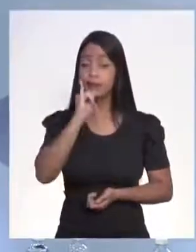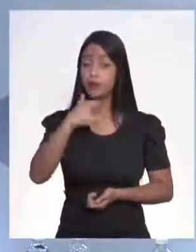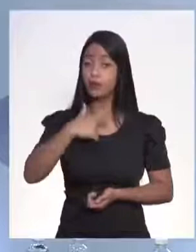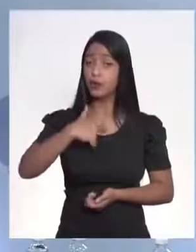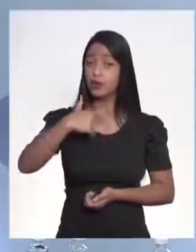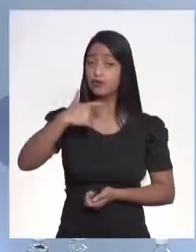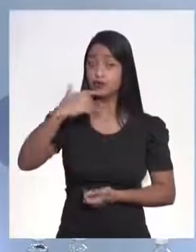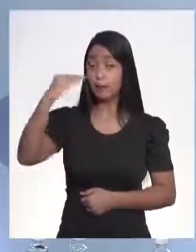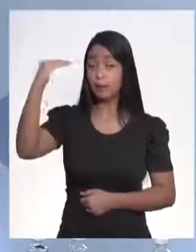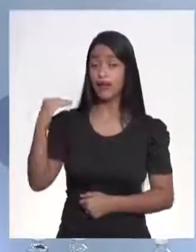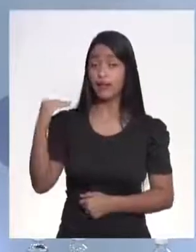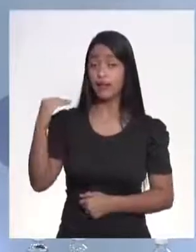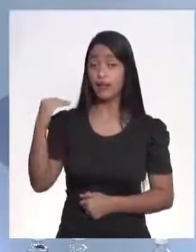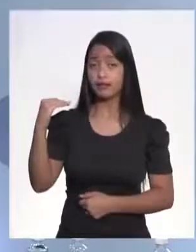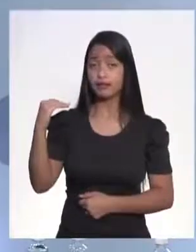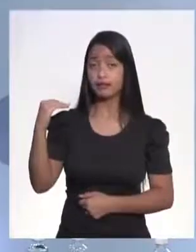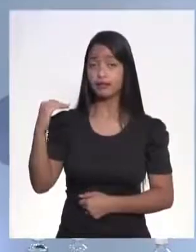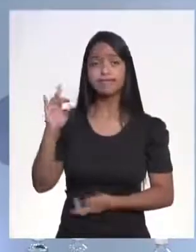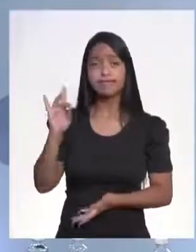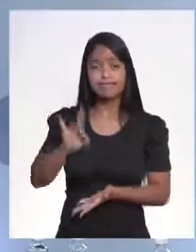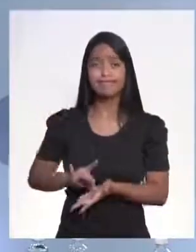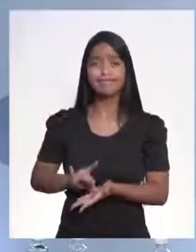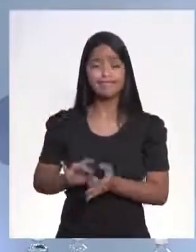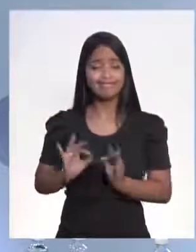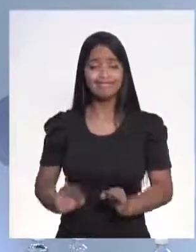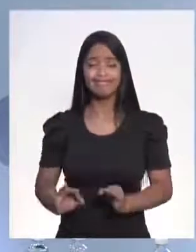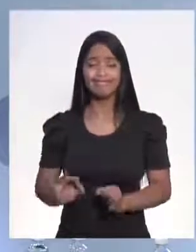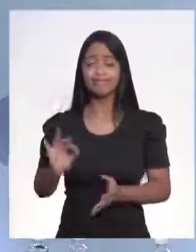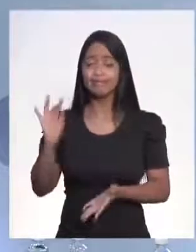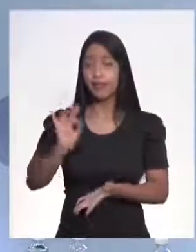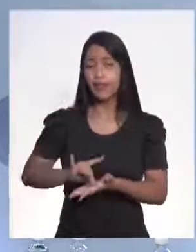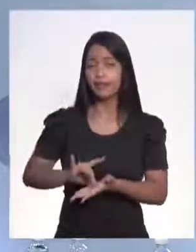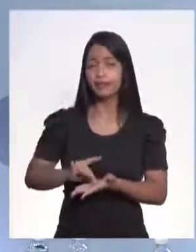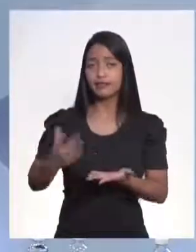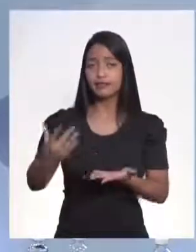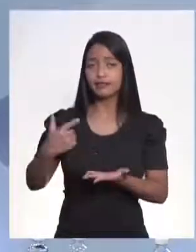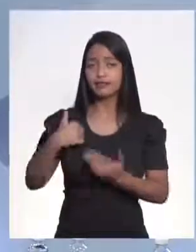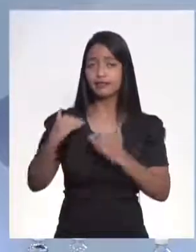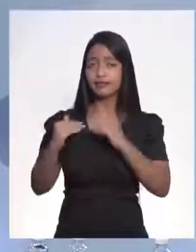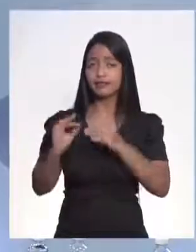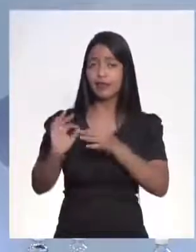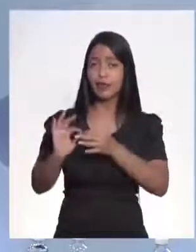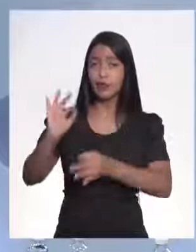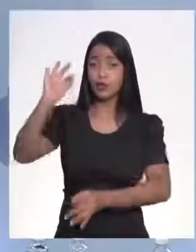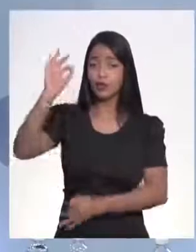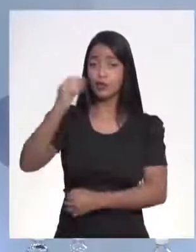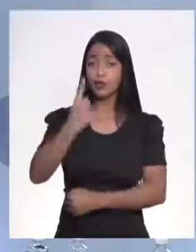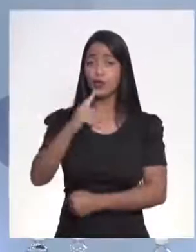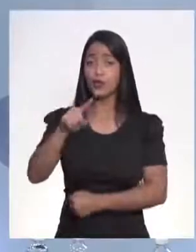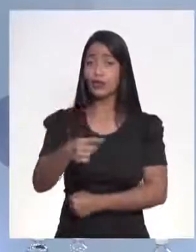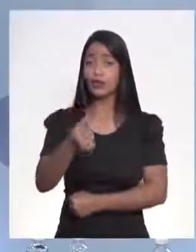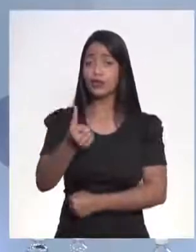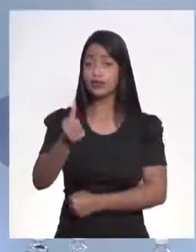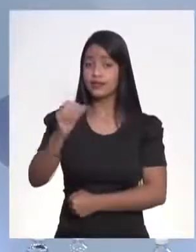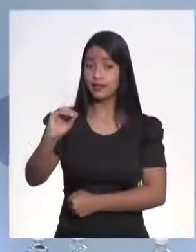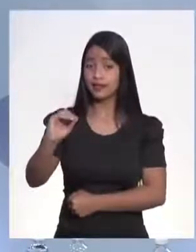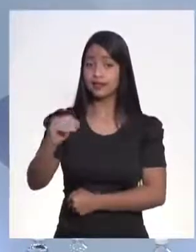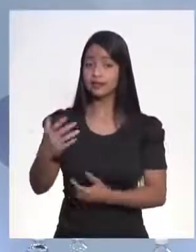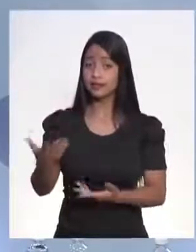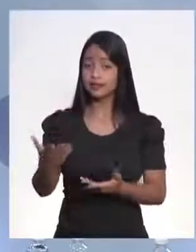pequena literalmente falando eu sou pequenininho tem 1,60 gente eu sou pequena literalmente